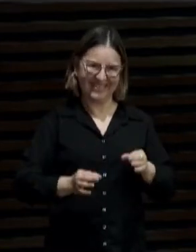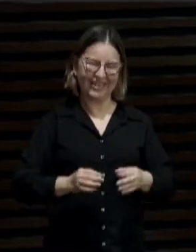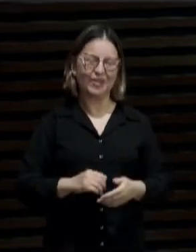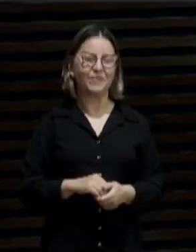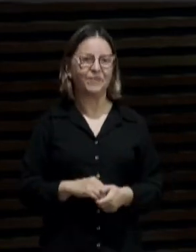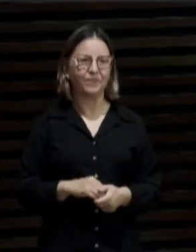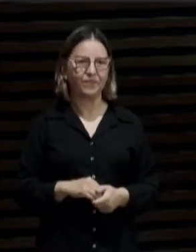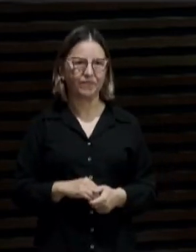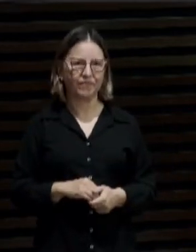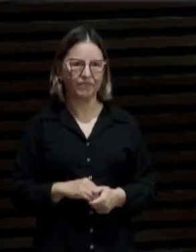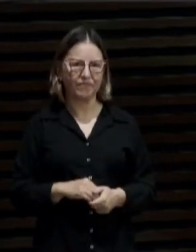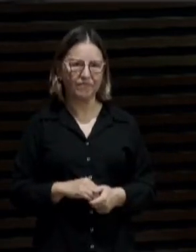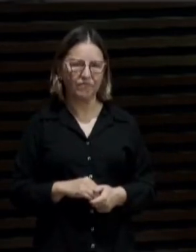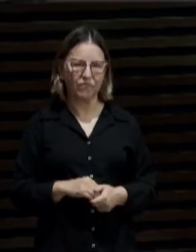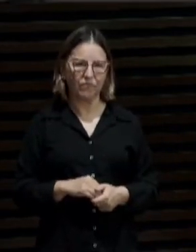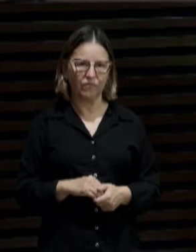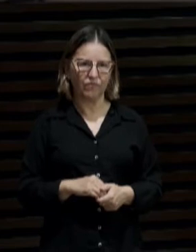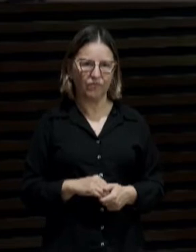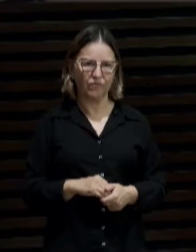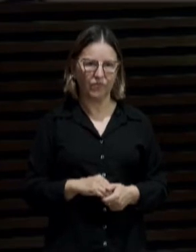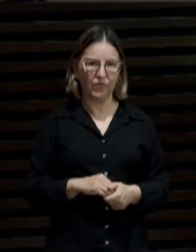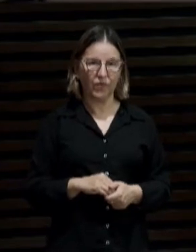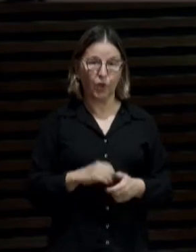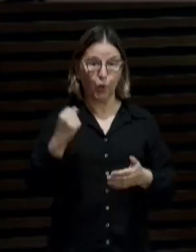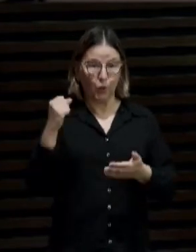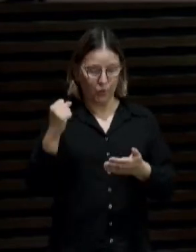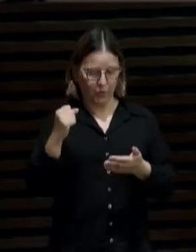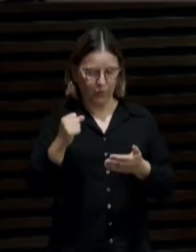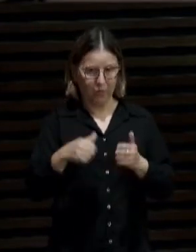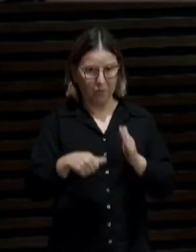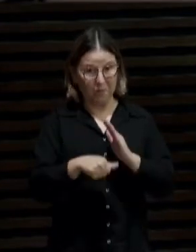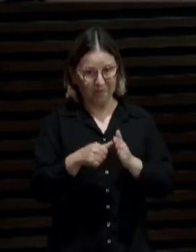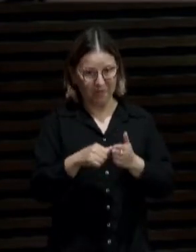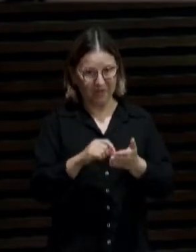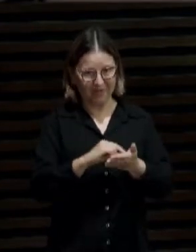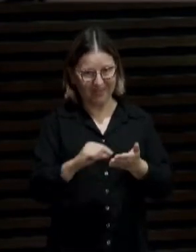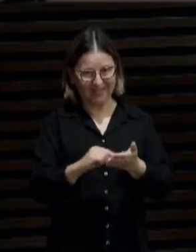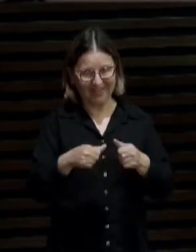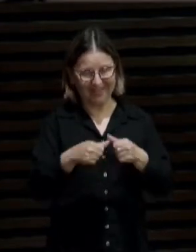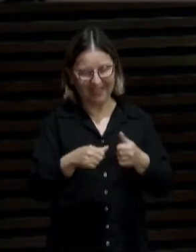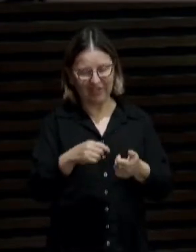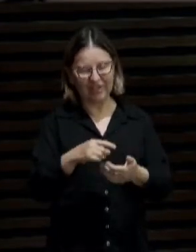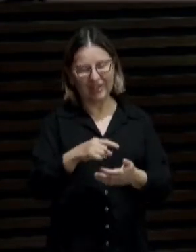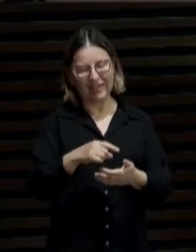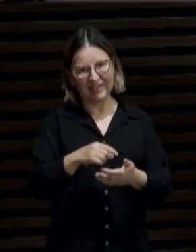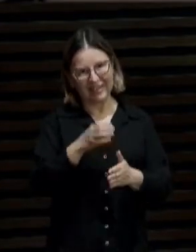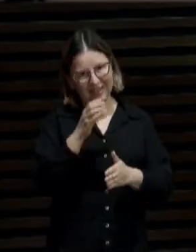Vamos ler os 8 primeiros versículos desse capítulo, para entender o contexto e o que Paulo está falando.